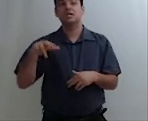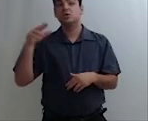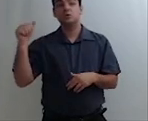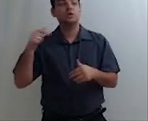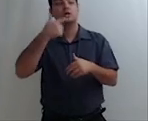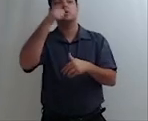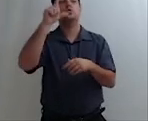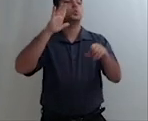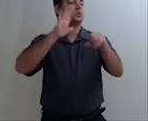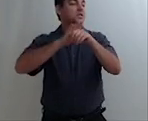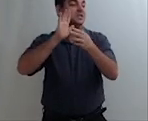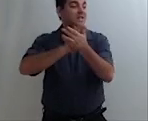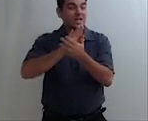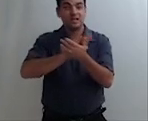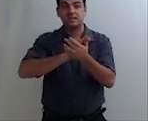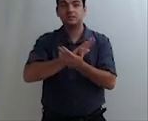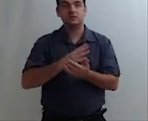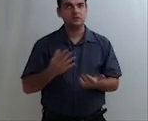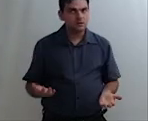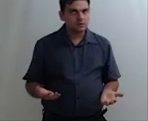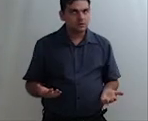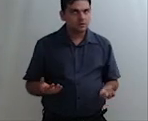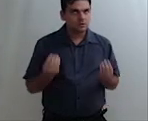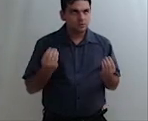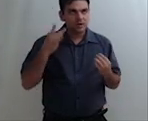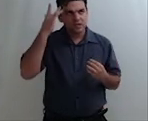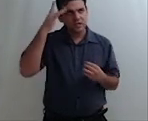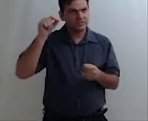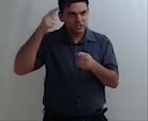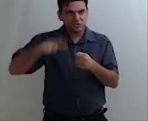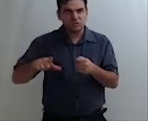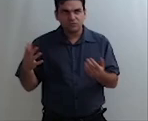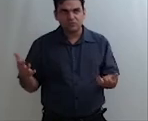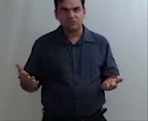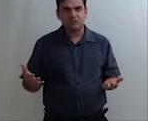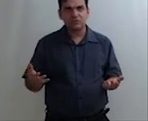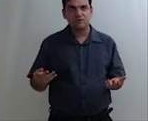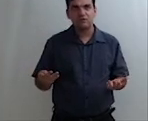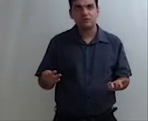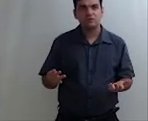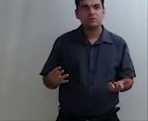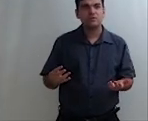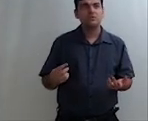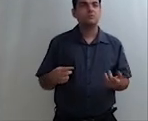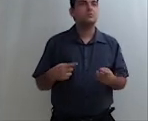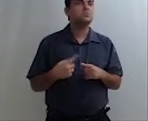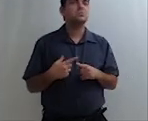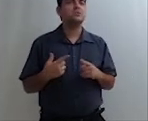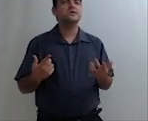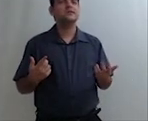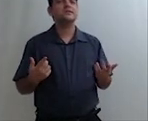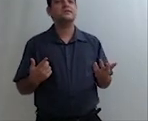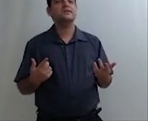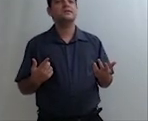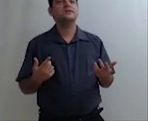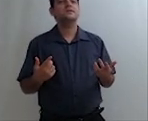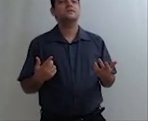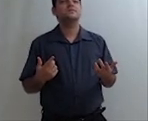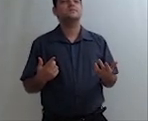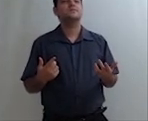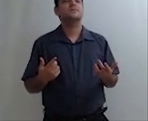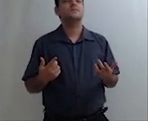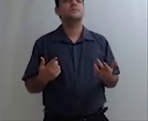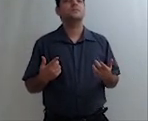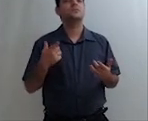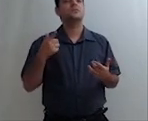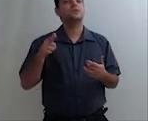outro delito eu não posso presumir que ele voltará a delinquir única e exclusivamente por conta do da gravidade